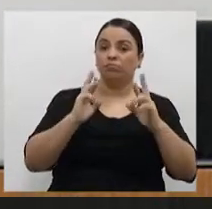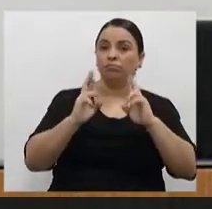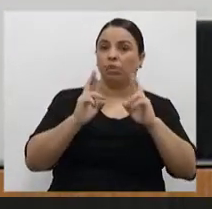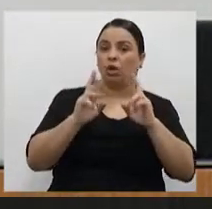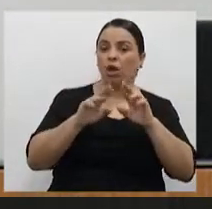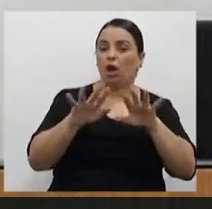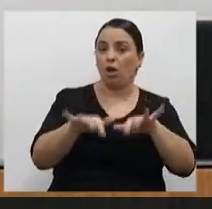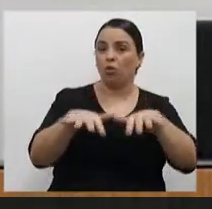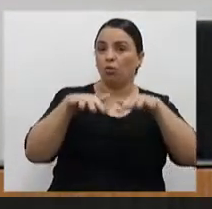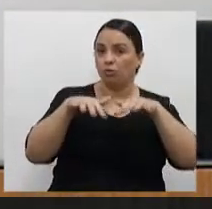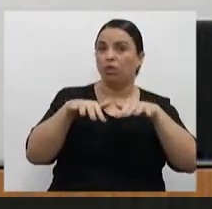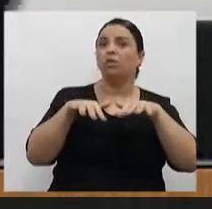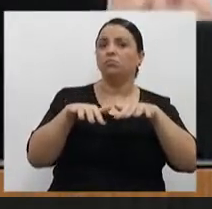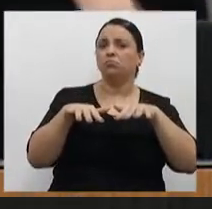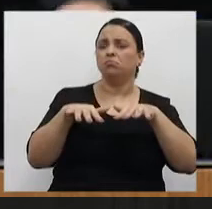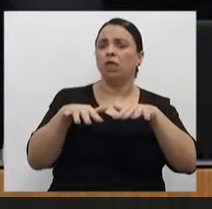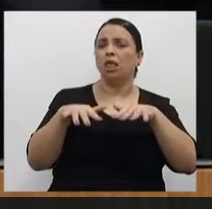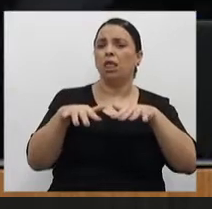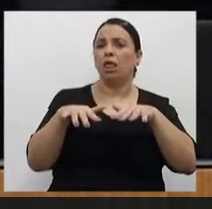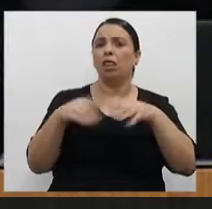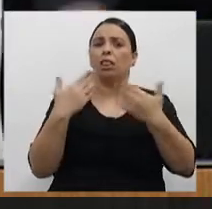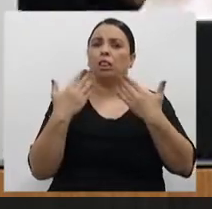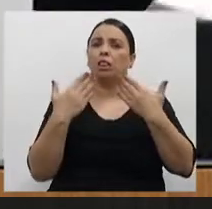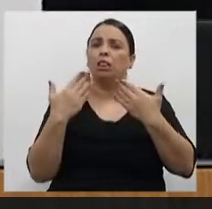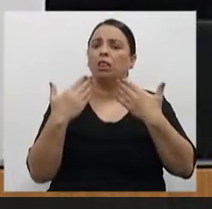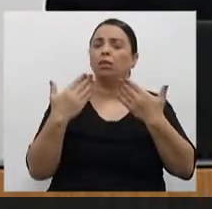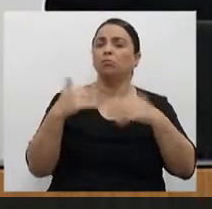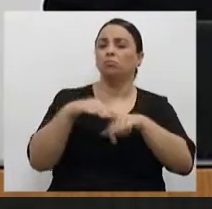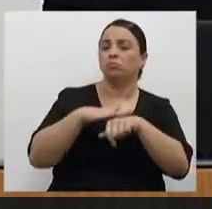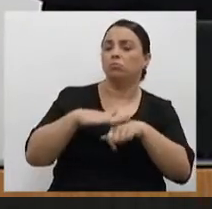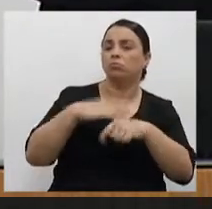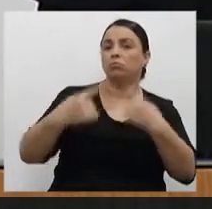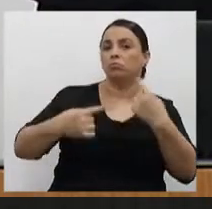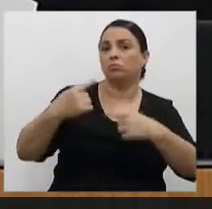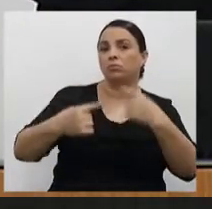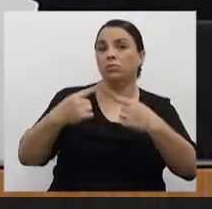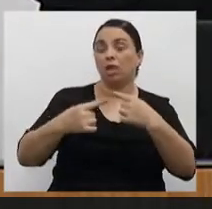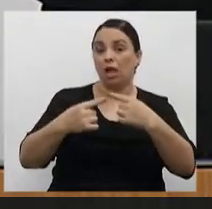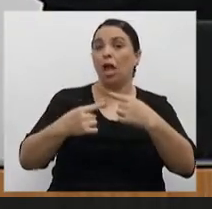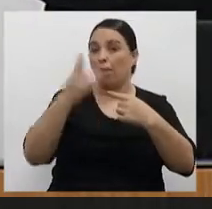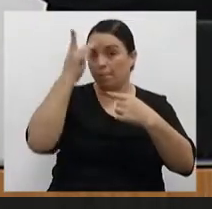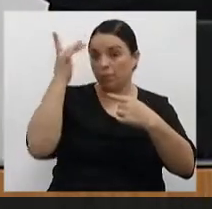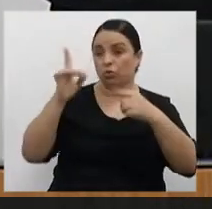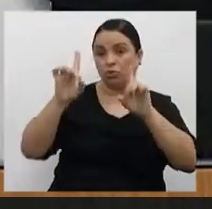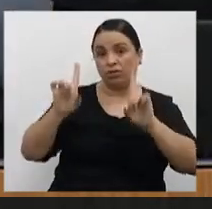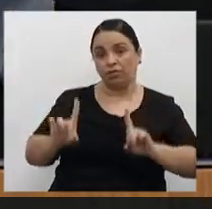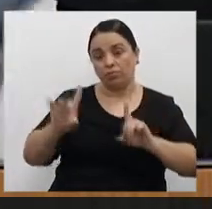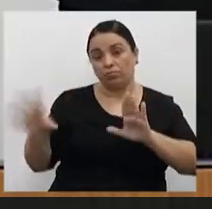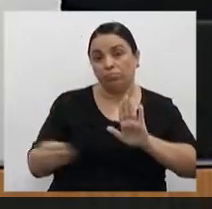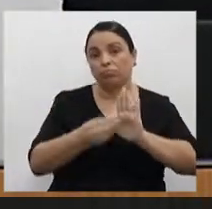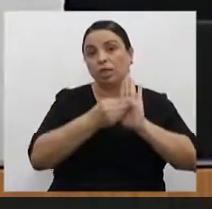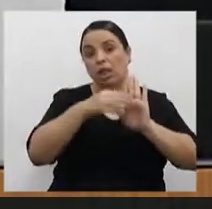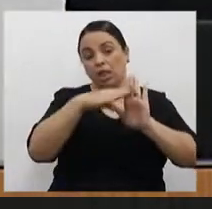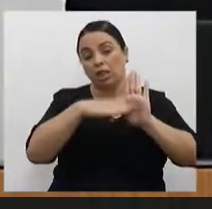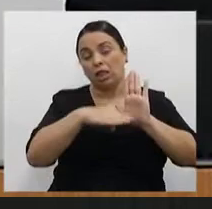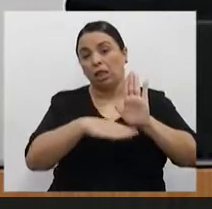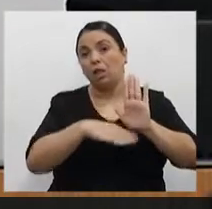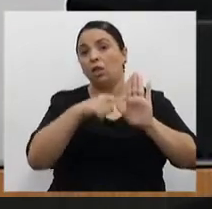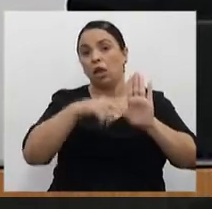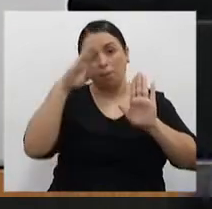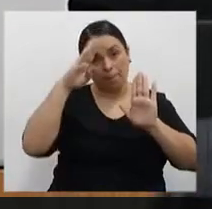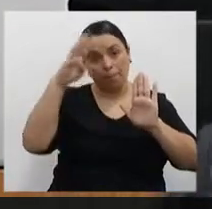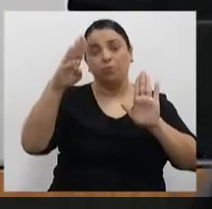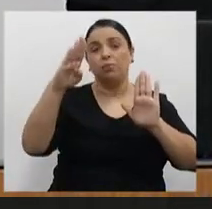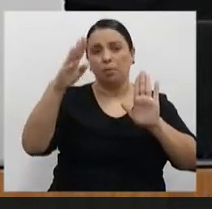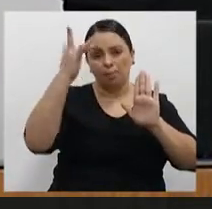a inclusão na lista de prioridades na vacinação contra a Covid-19 das pessoas com deficiência, tá? Com doenças raras,